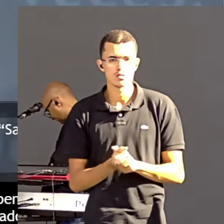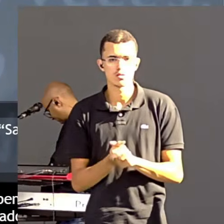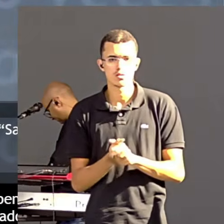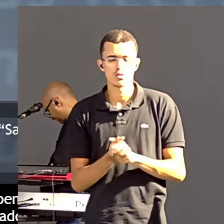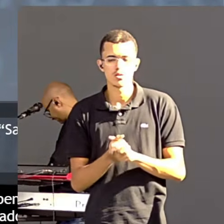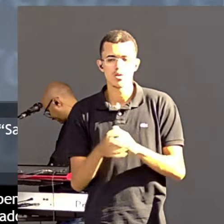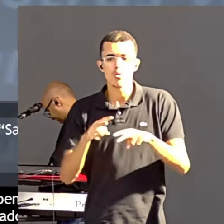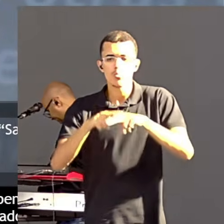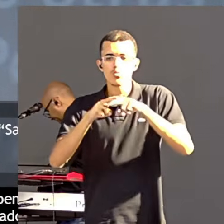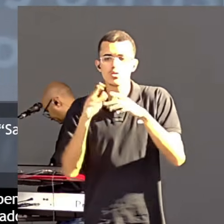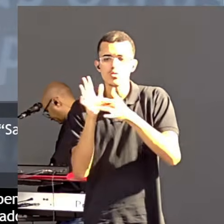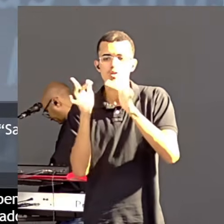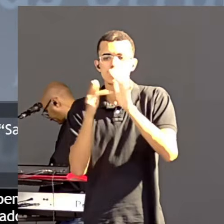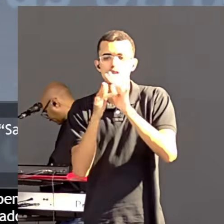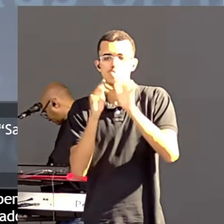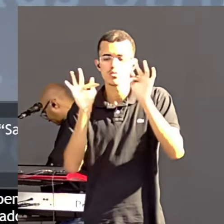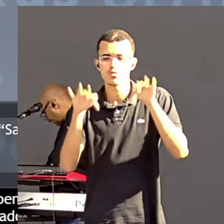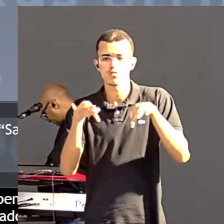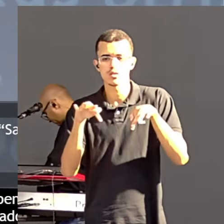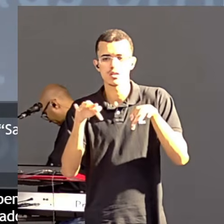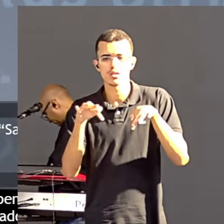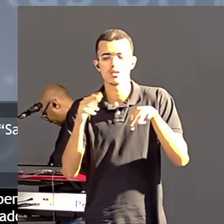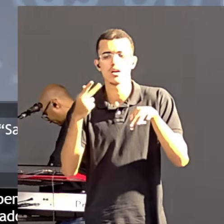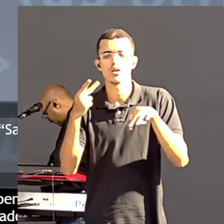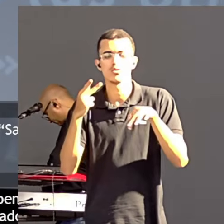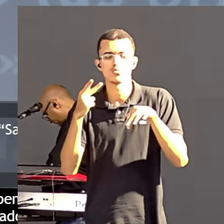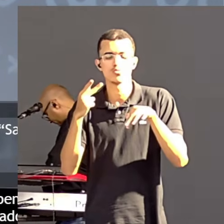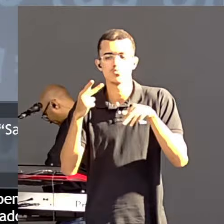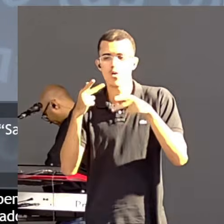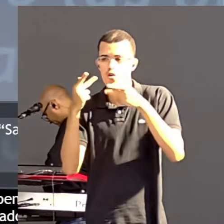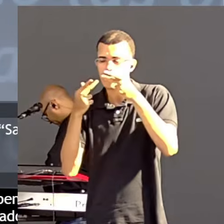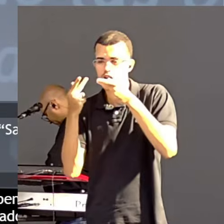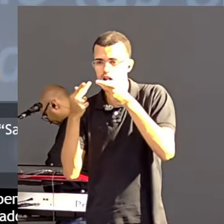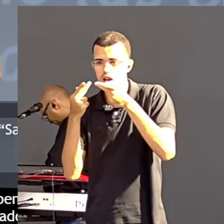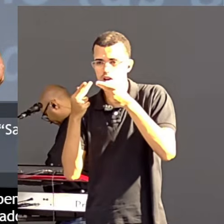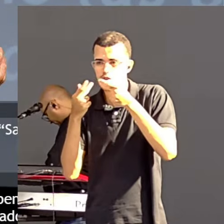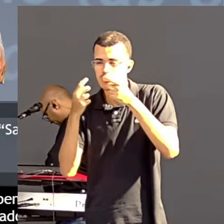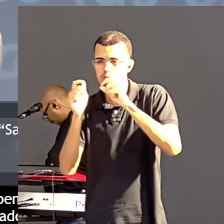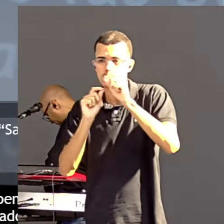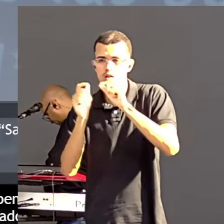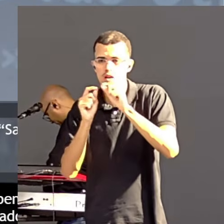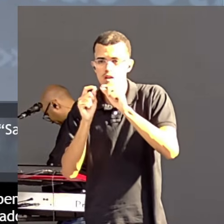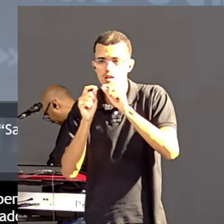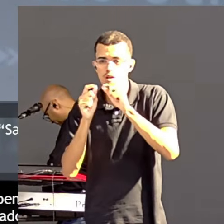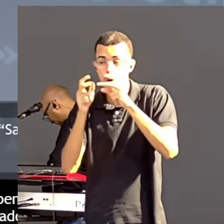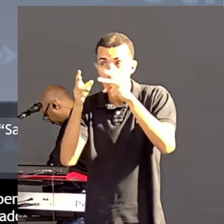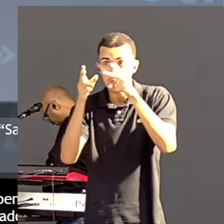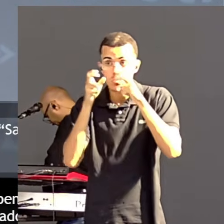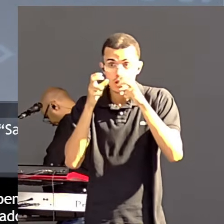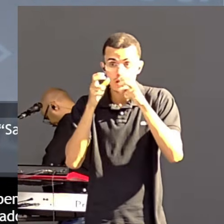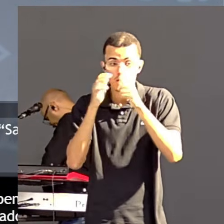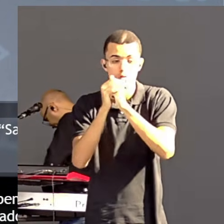Por isso que Jesus termina a sua fala dizendo para os discípulos: vigiem e orem.